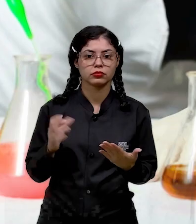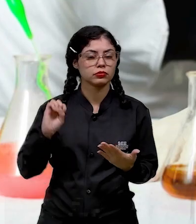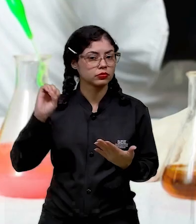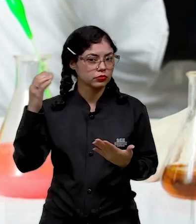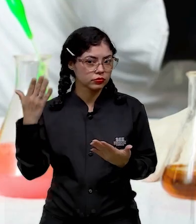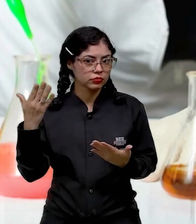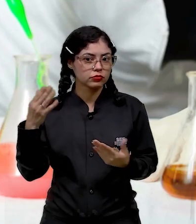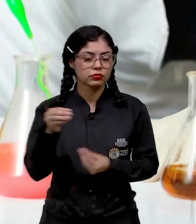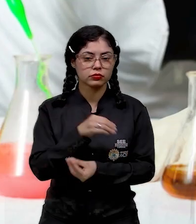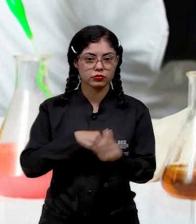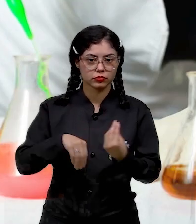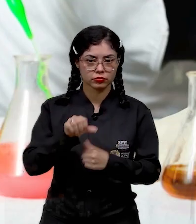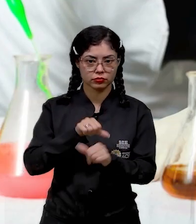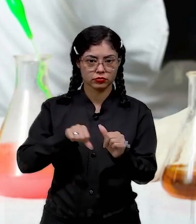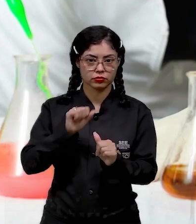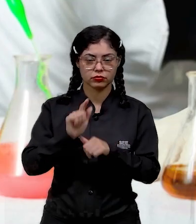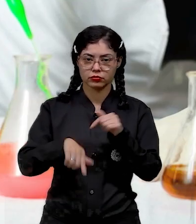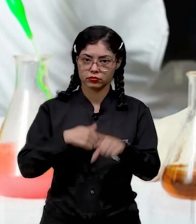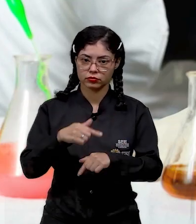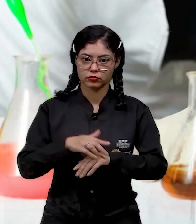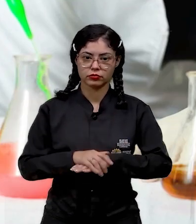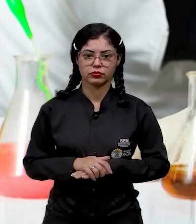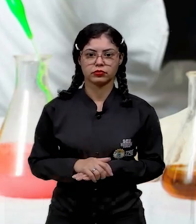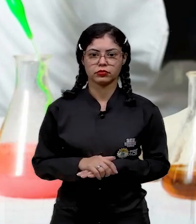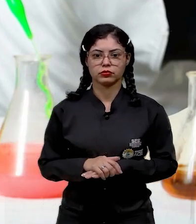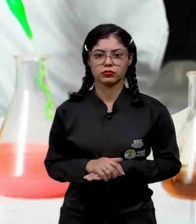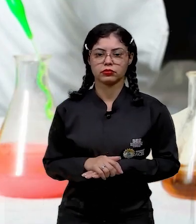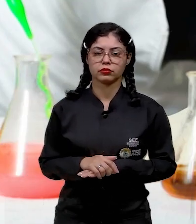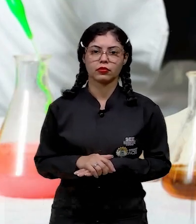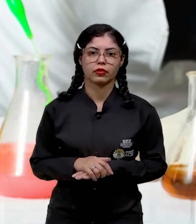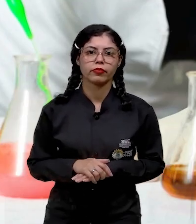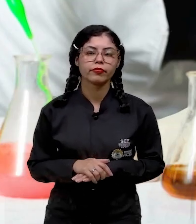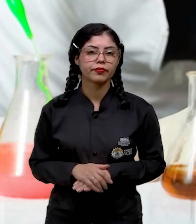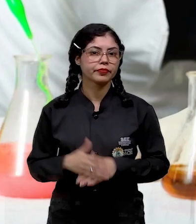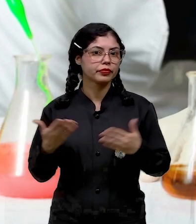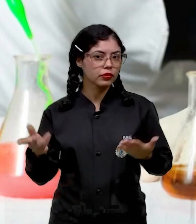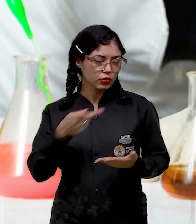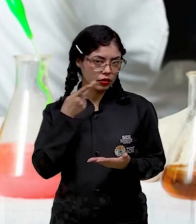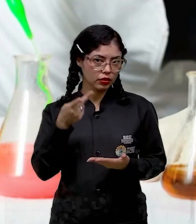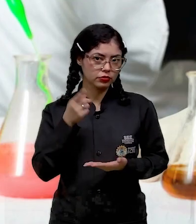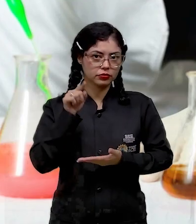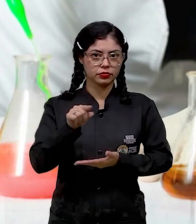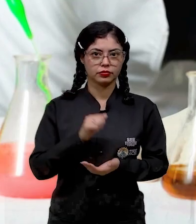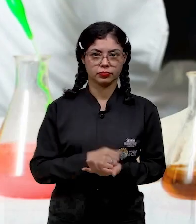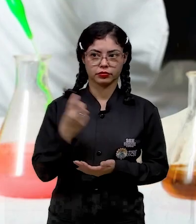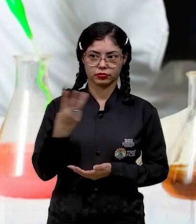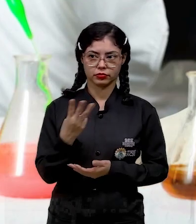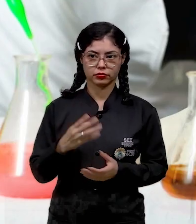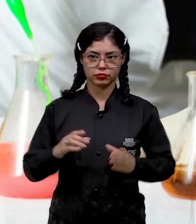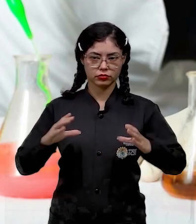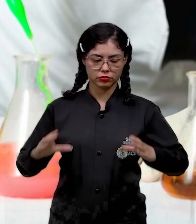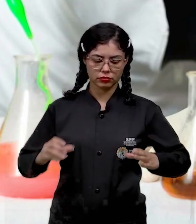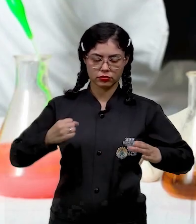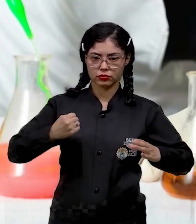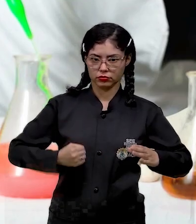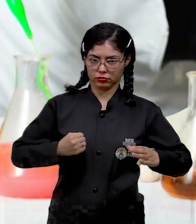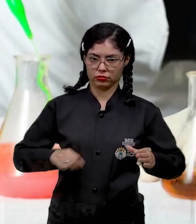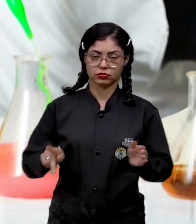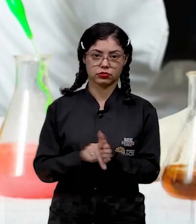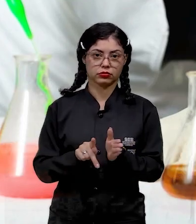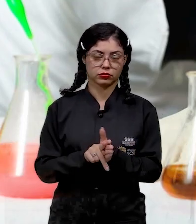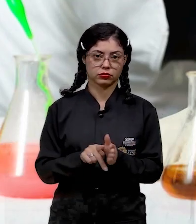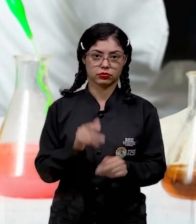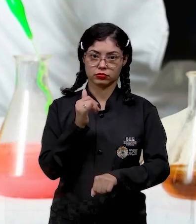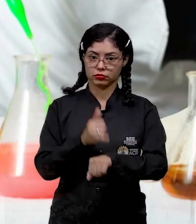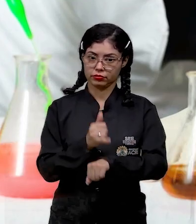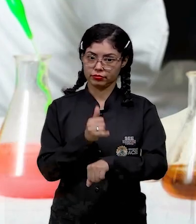ocorreram uma transformação química, né? Então, como a gente falou ali, ó, aquecer a panela de alumínio, o alumínio não deixa de ser